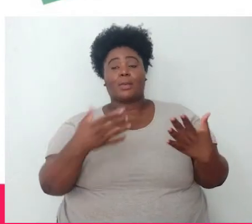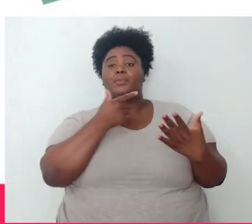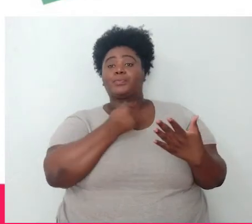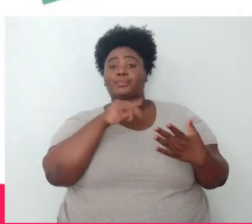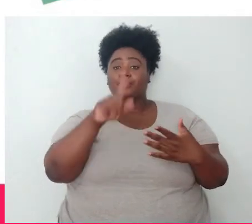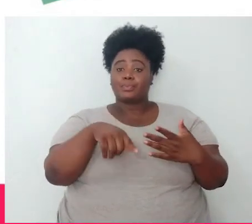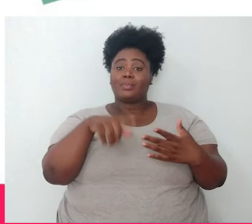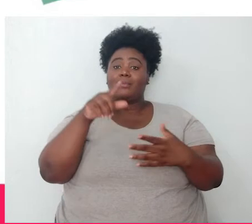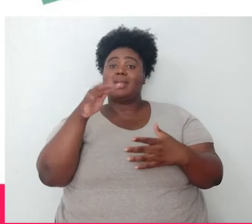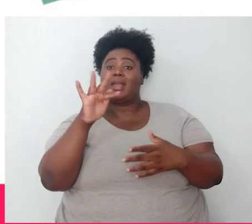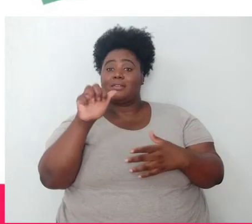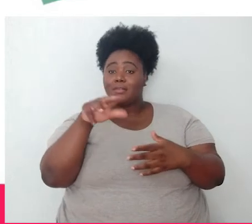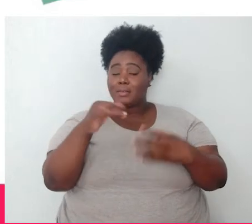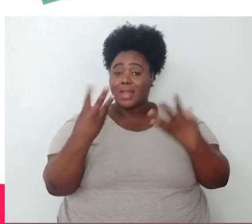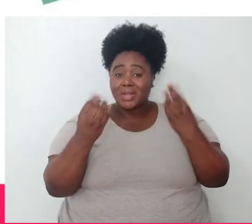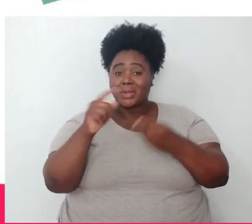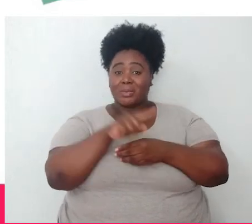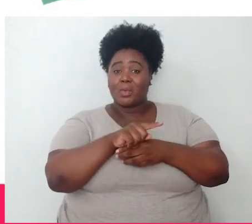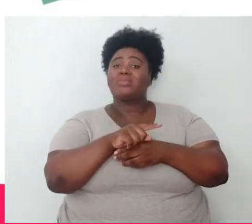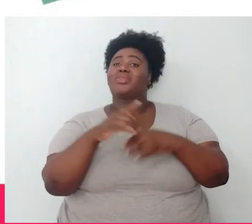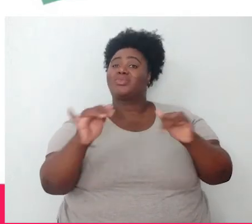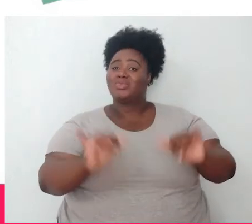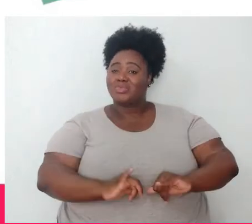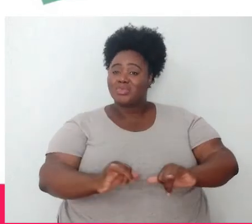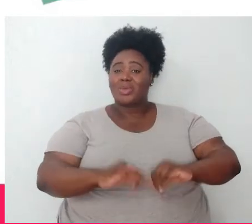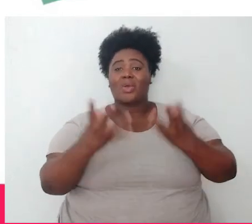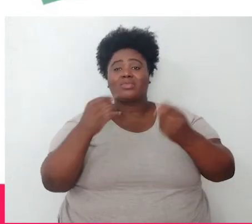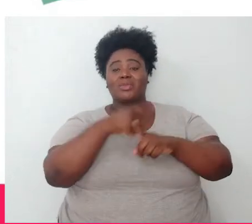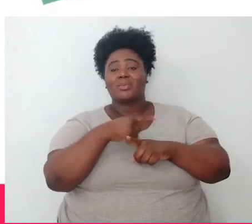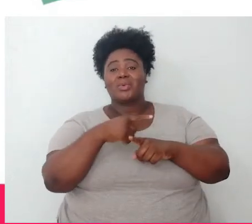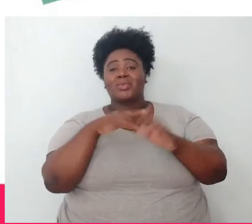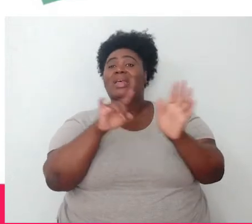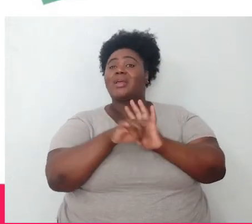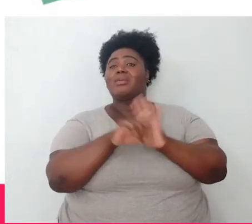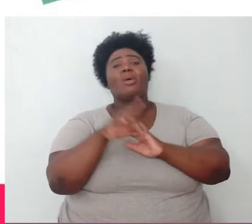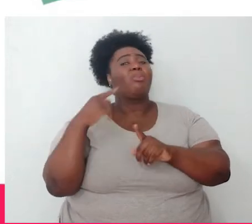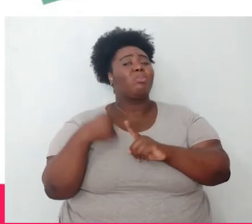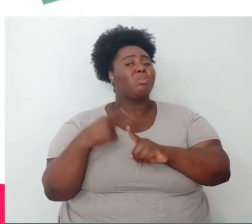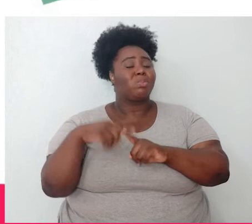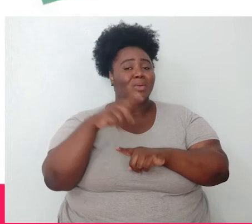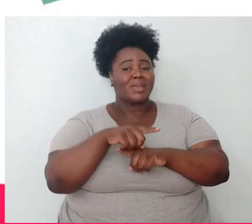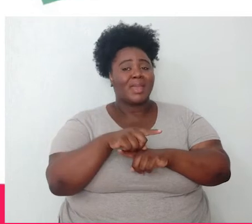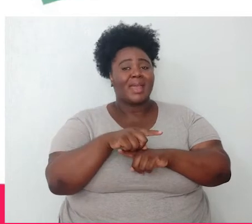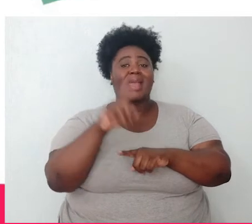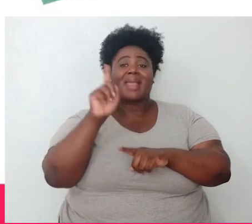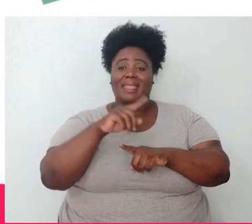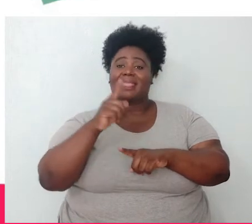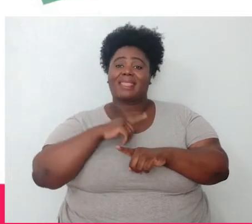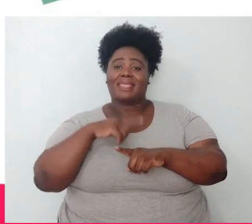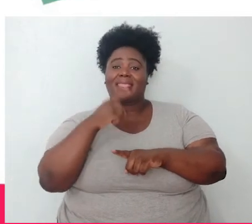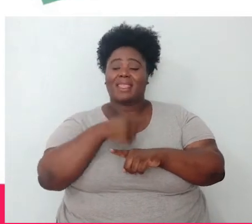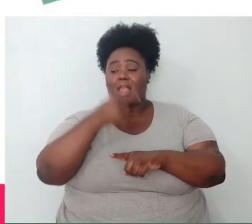são afeminados demais, muitos passam por vários questionamentos, porque o patriarcado exige,